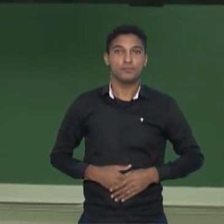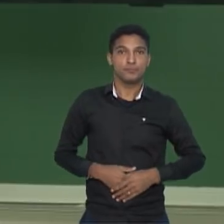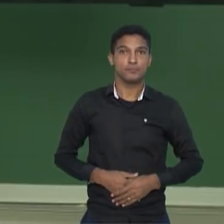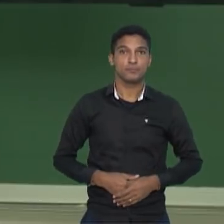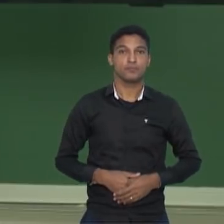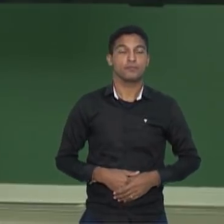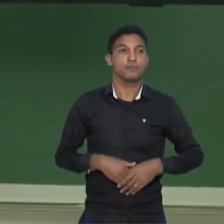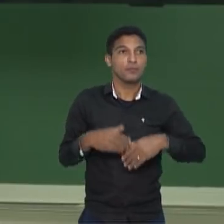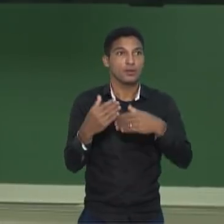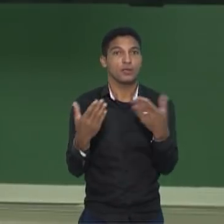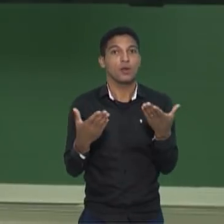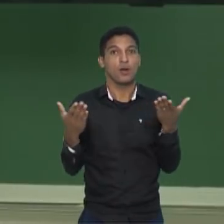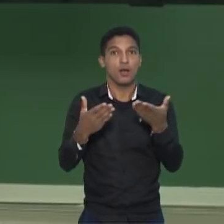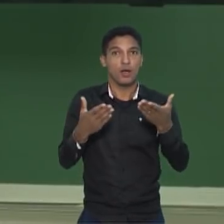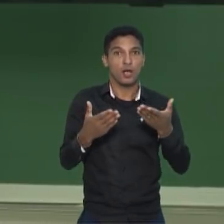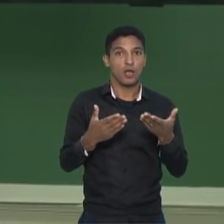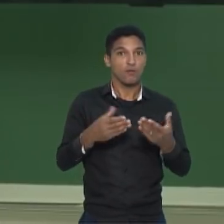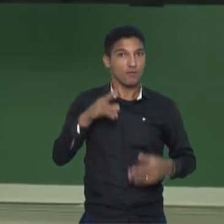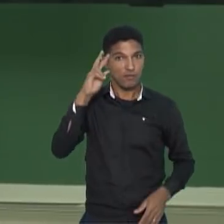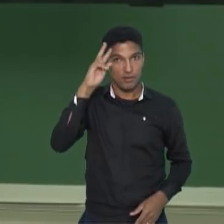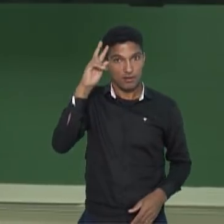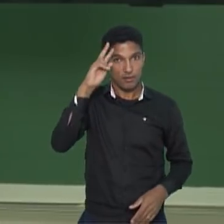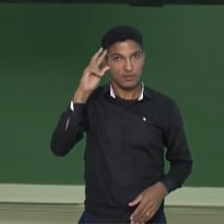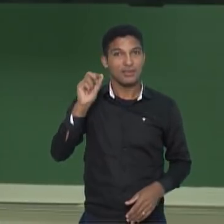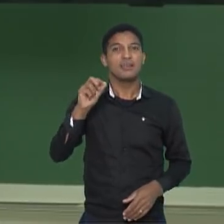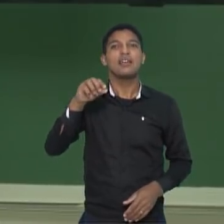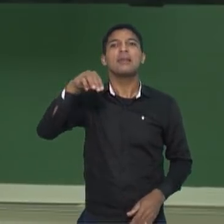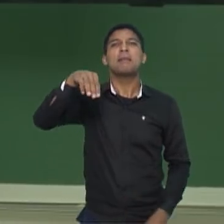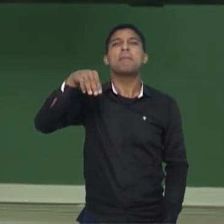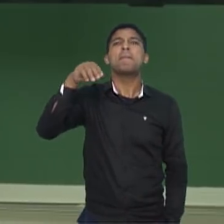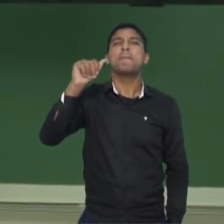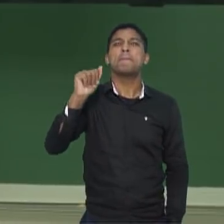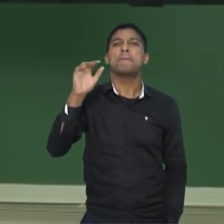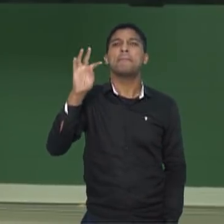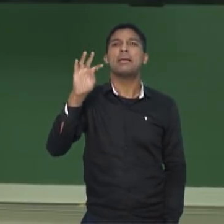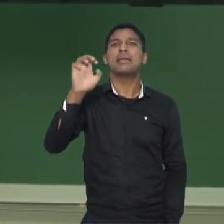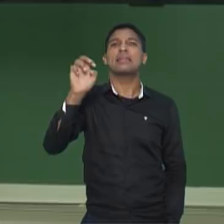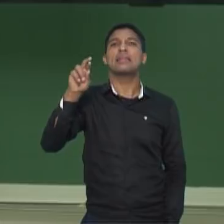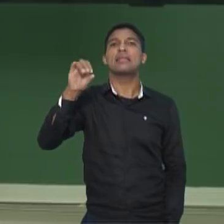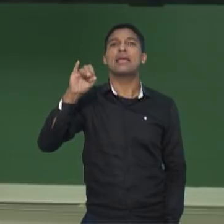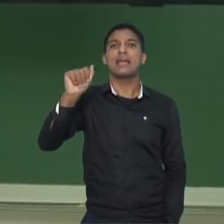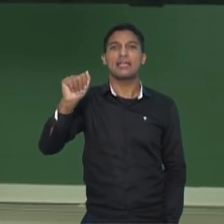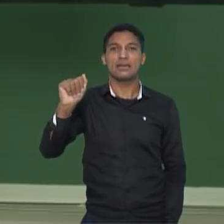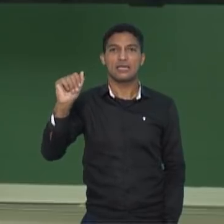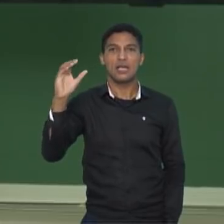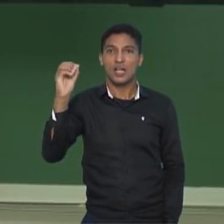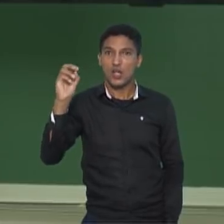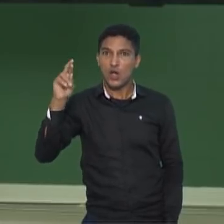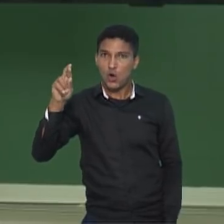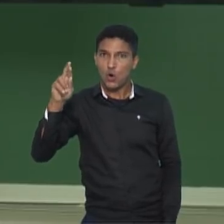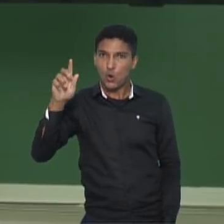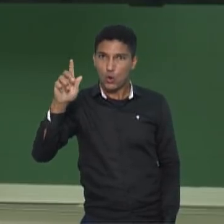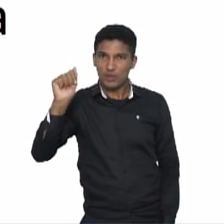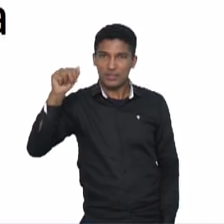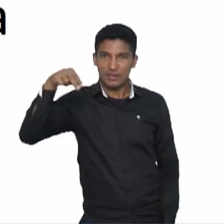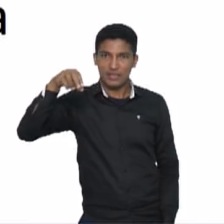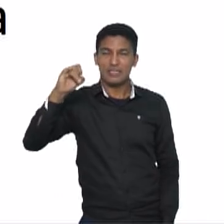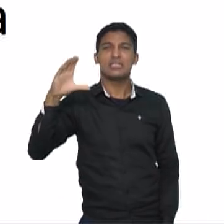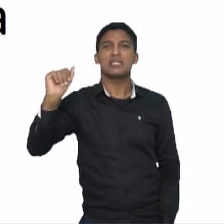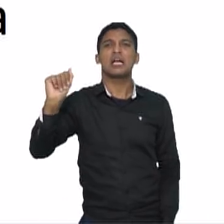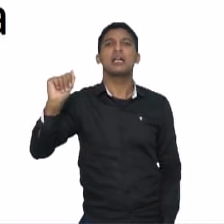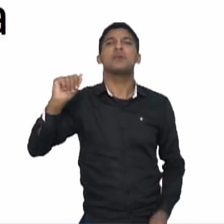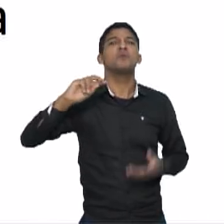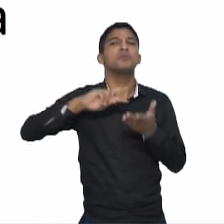Vamos ver, relembrar a matéria orgânica. O que seria isso que é tão importante para o solo? A